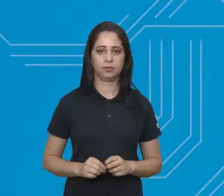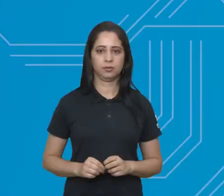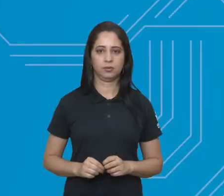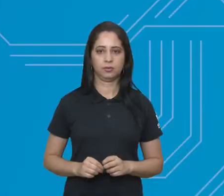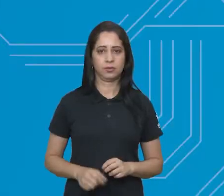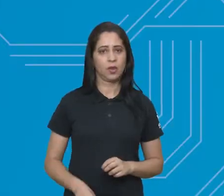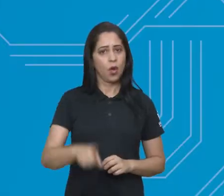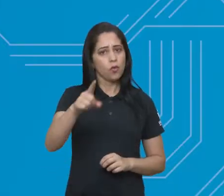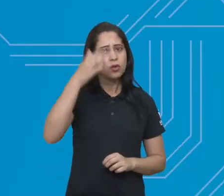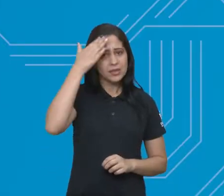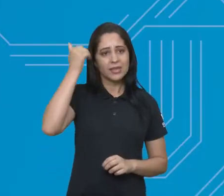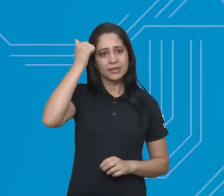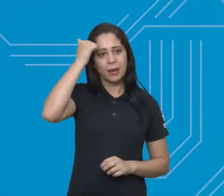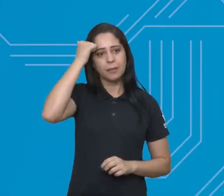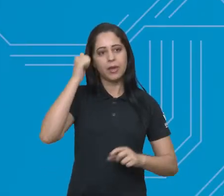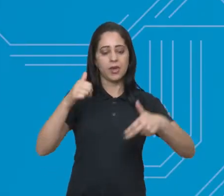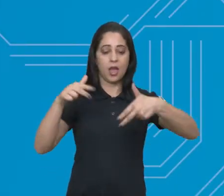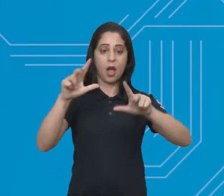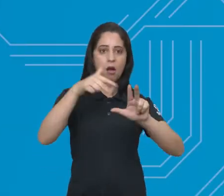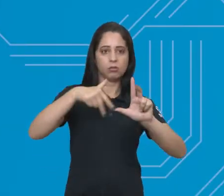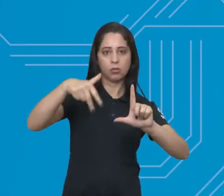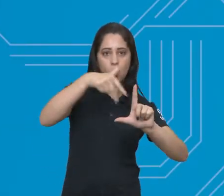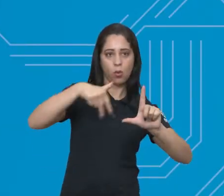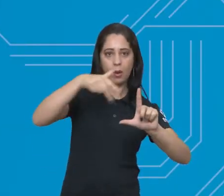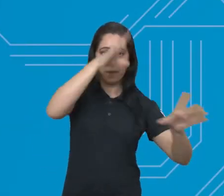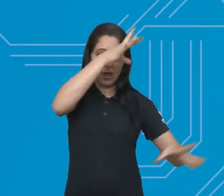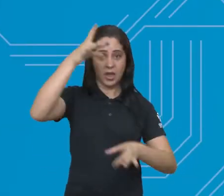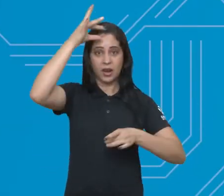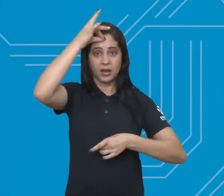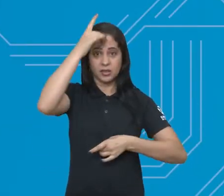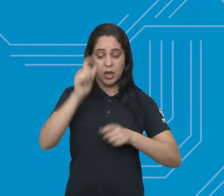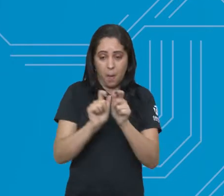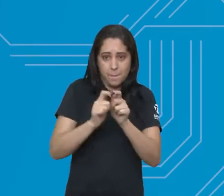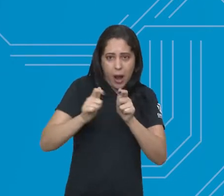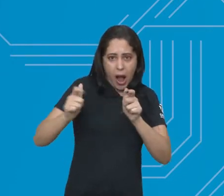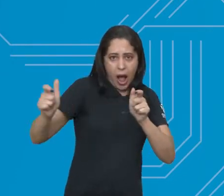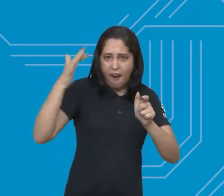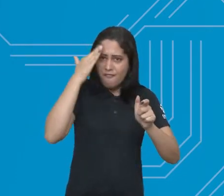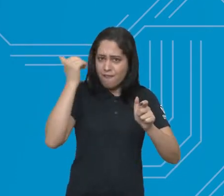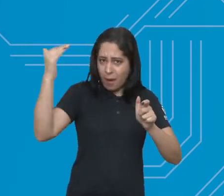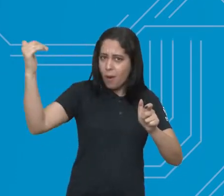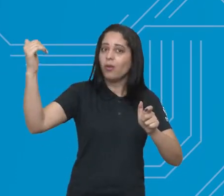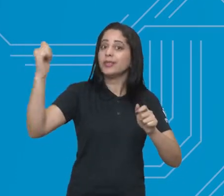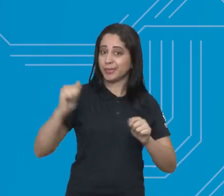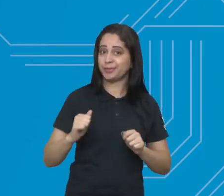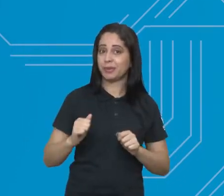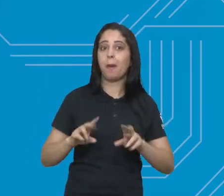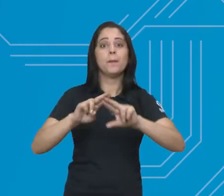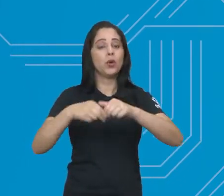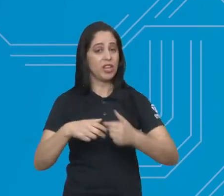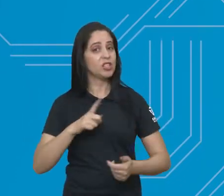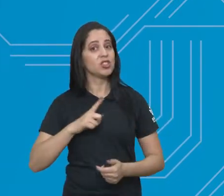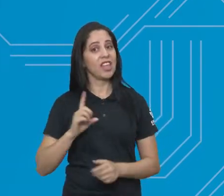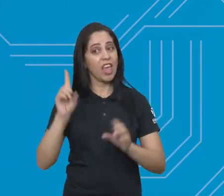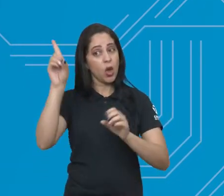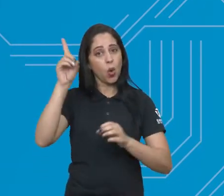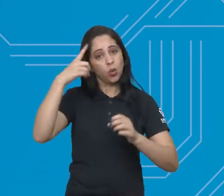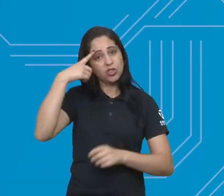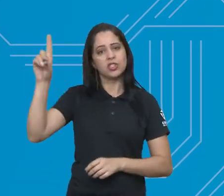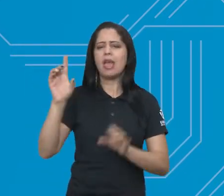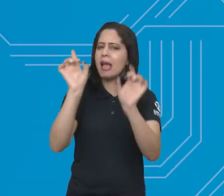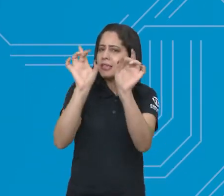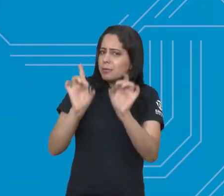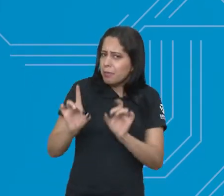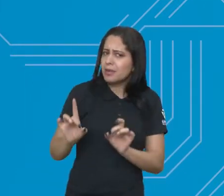metropolitana. E você sabia que a arte do cosplay vem ganhando cada vez mais espaço? Pois o Dia Municipal do Cosplay já foi